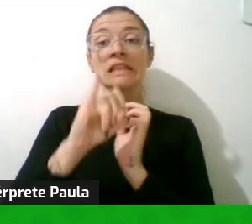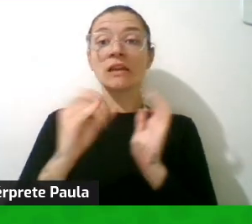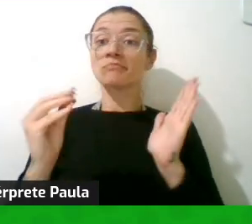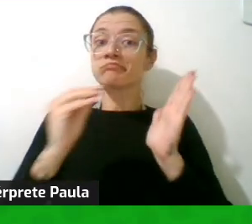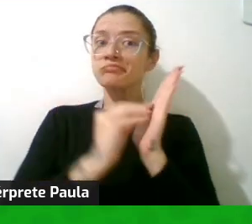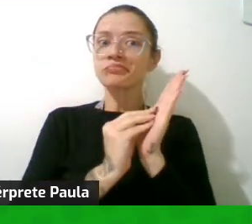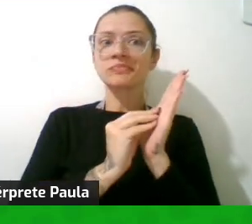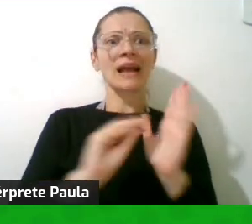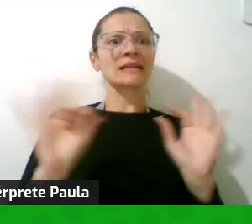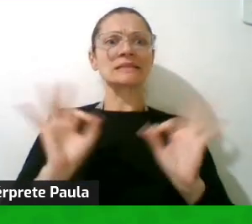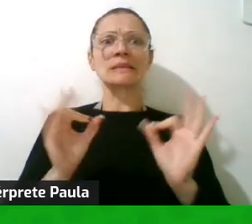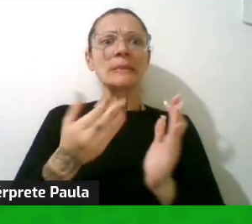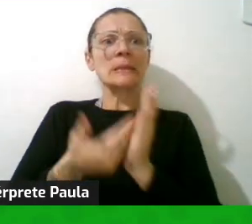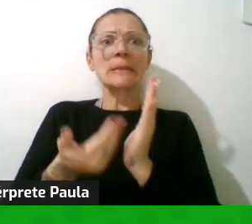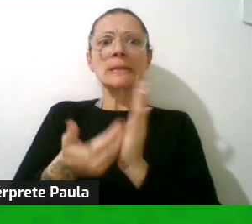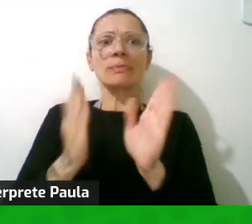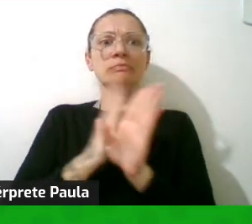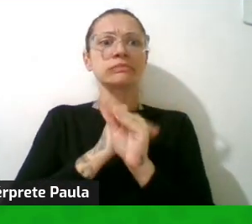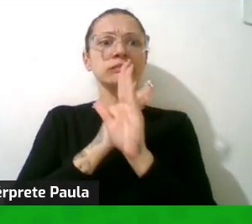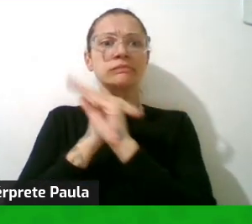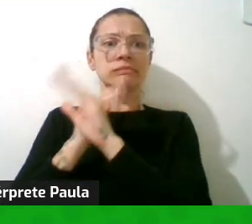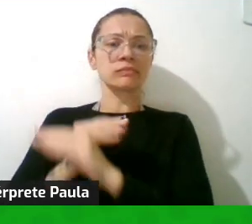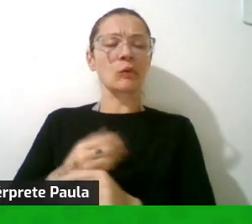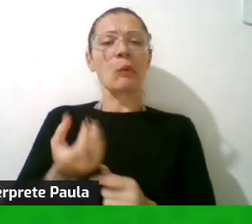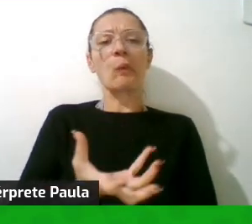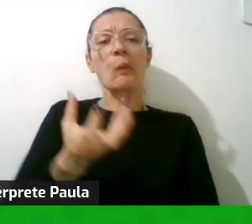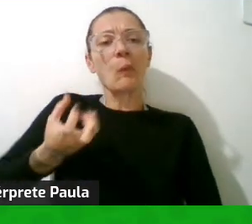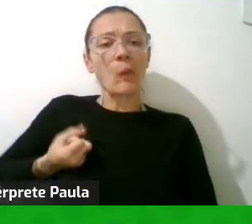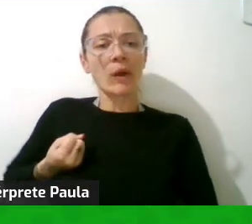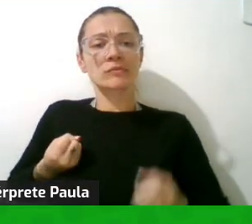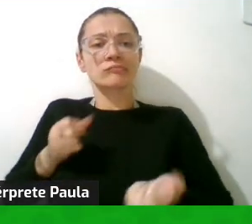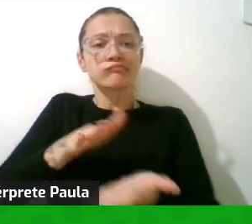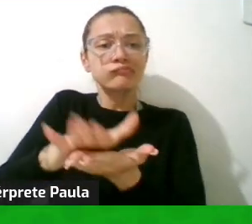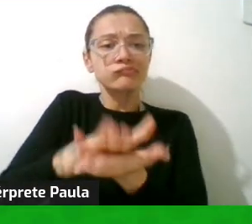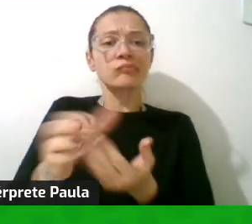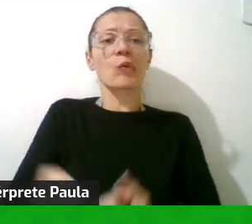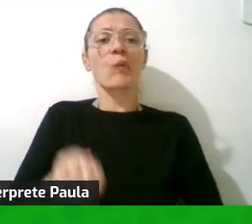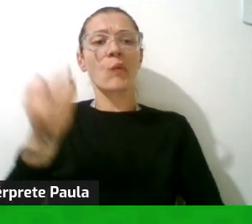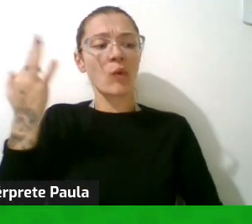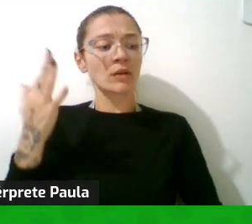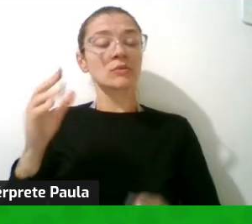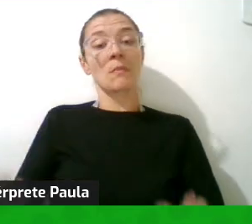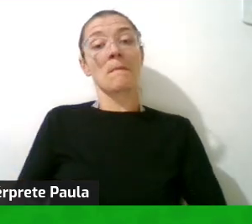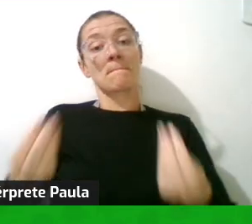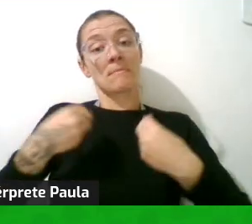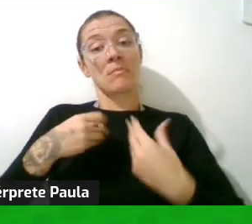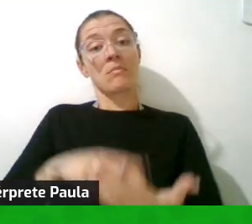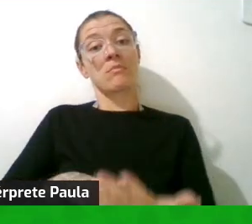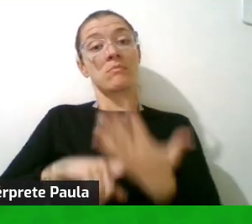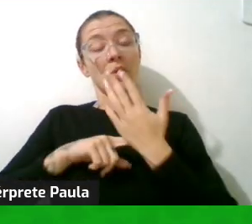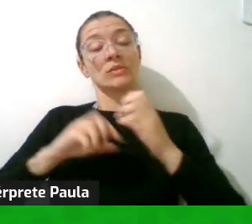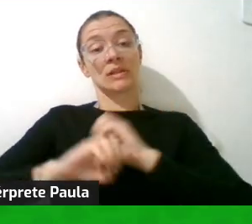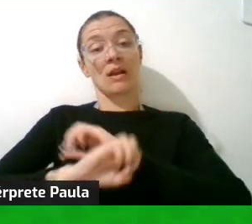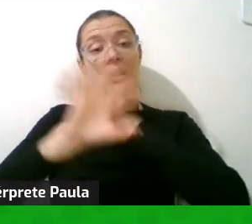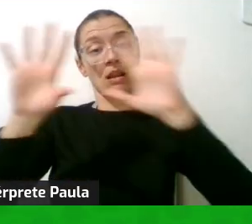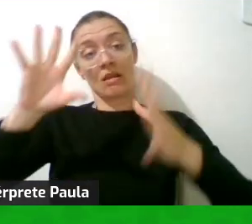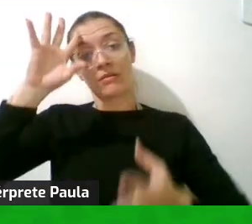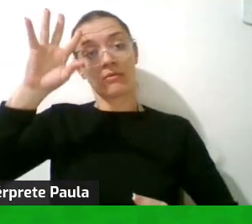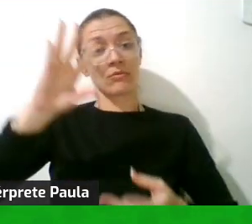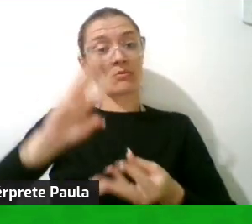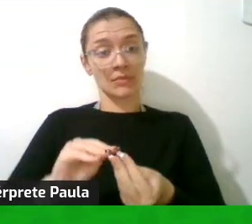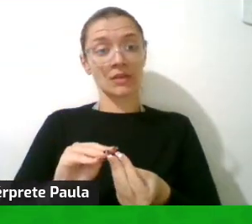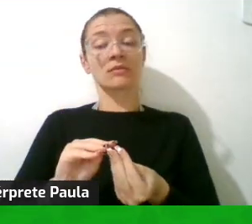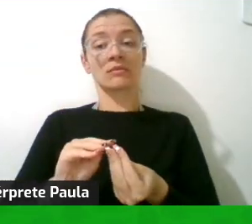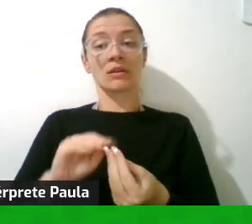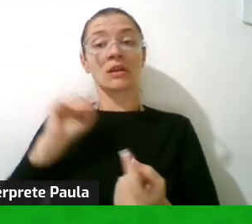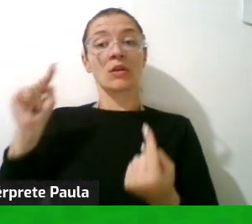quanto recebeu, quanto gastou, às vezes fica mais na cabeça, né? E ela traz clareza. Então, ela traz clareza para suas finanças e você consegue